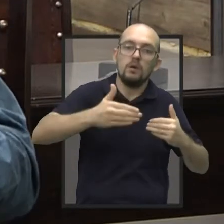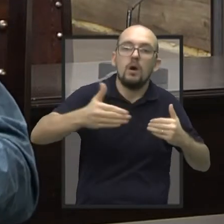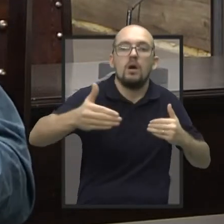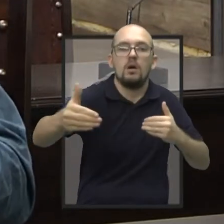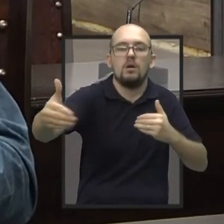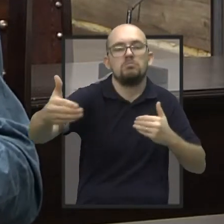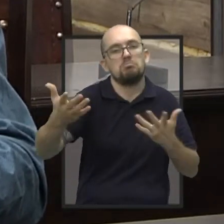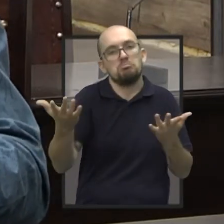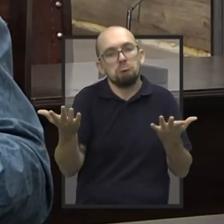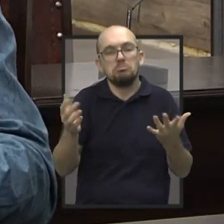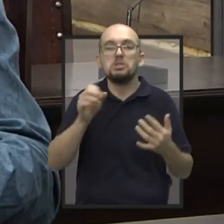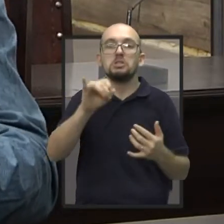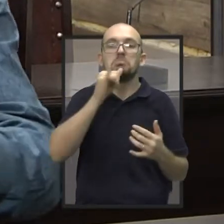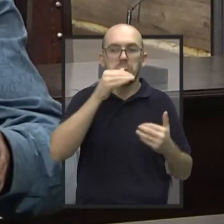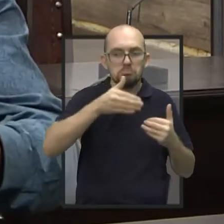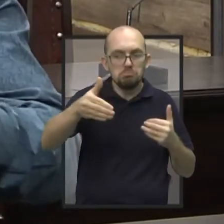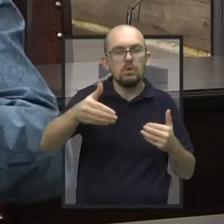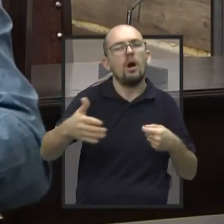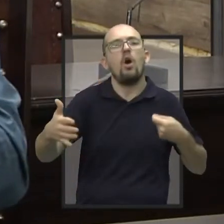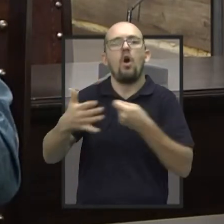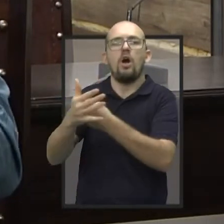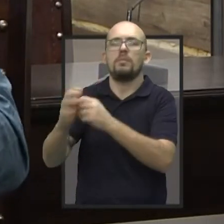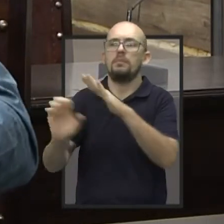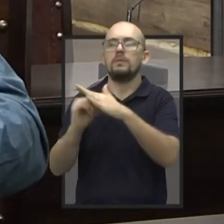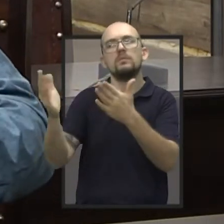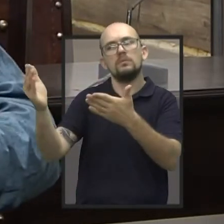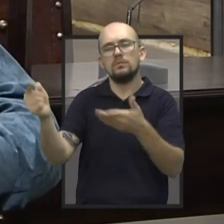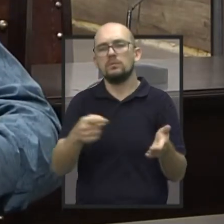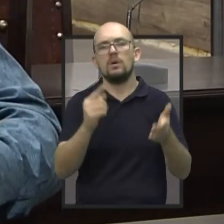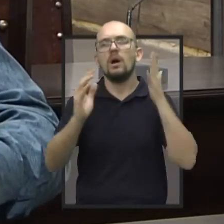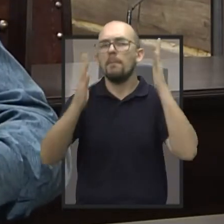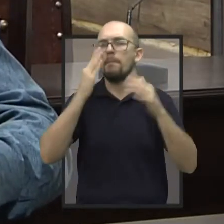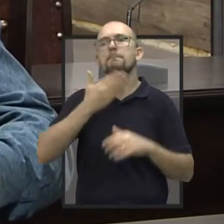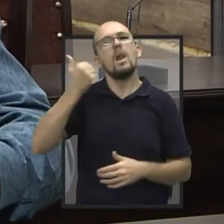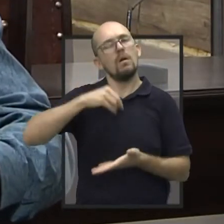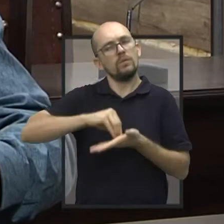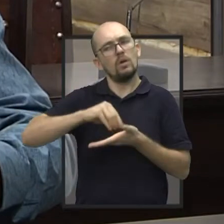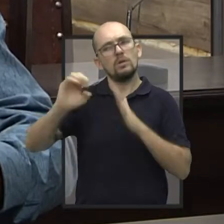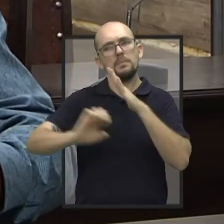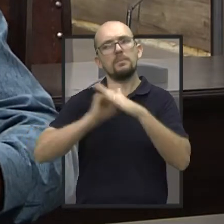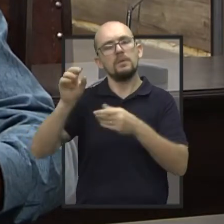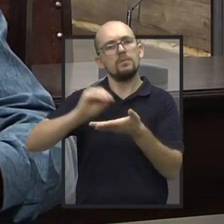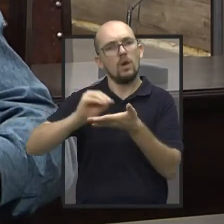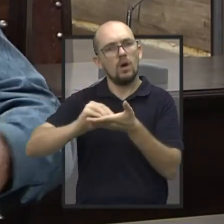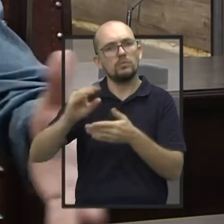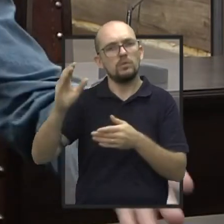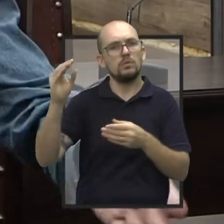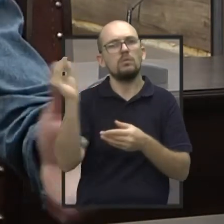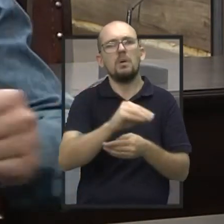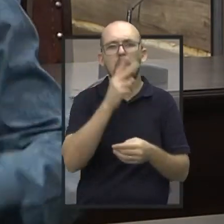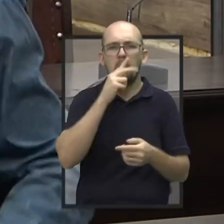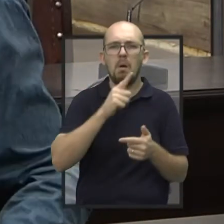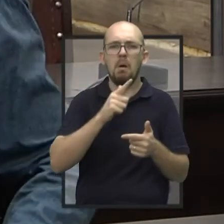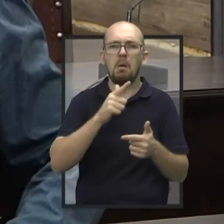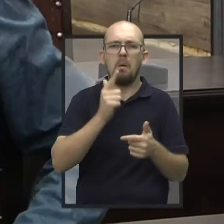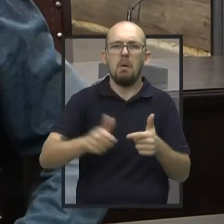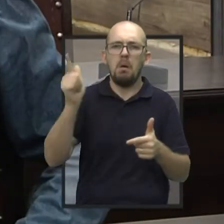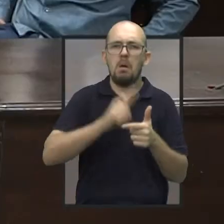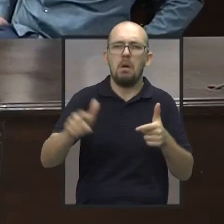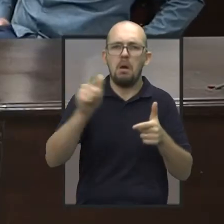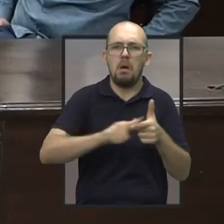for prorrogar, então que cobre da empresa, que coloque caminhões melhores para fazer a coleta, que não vem dando esse problema aí para o